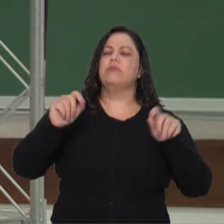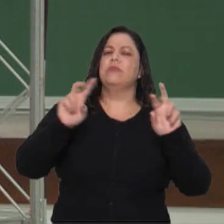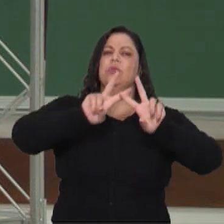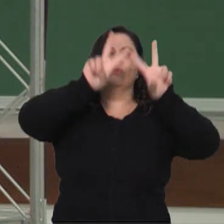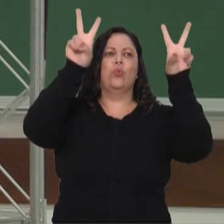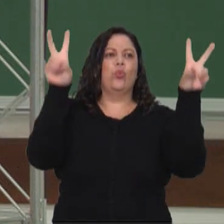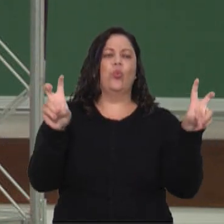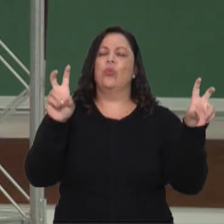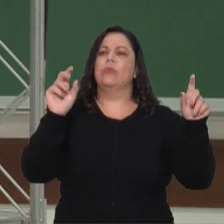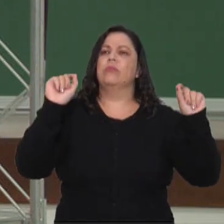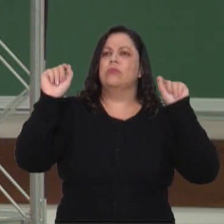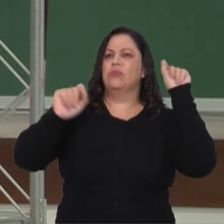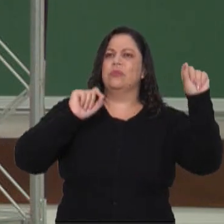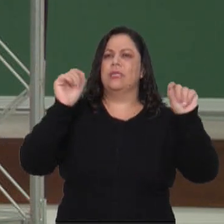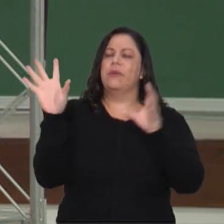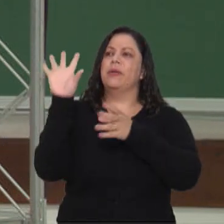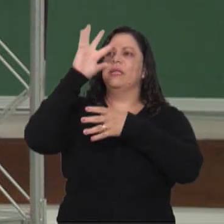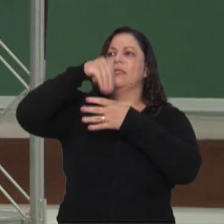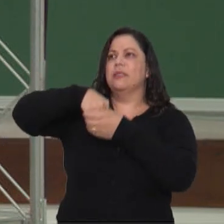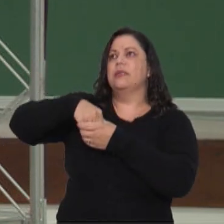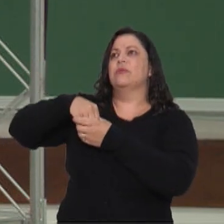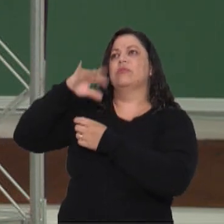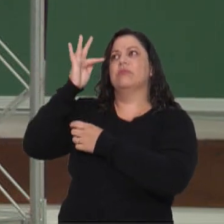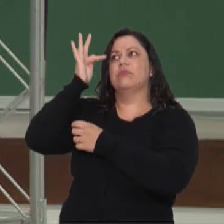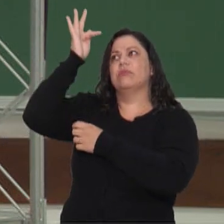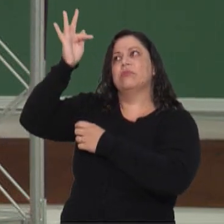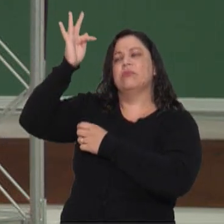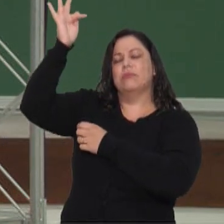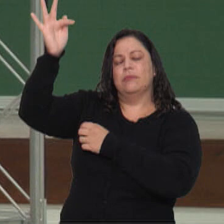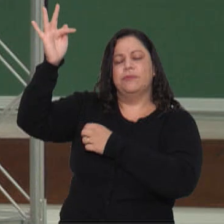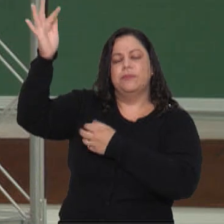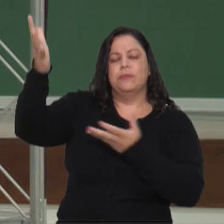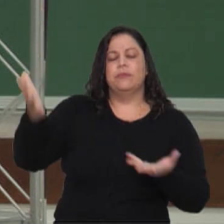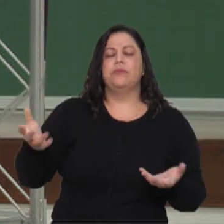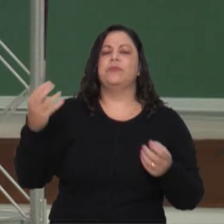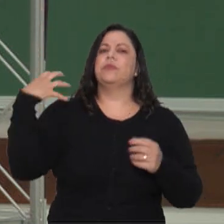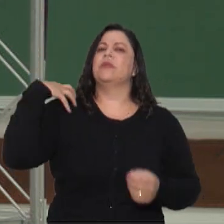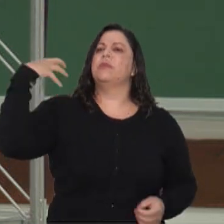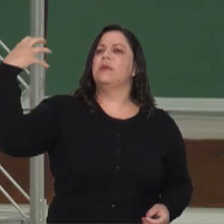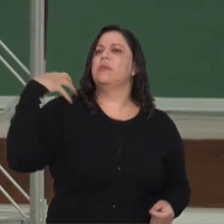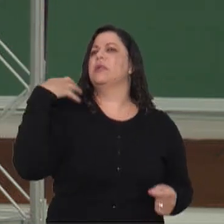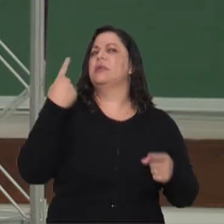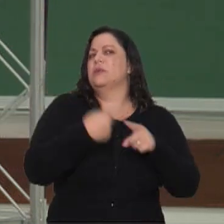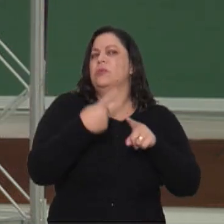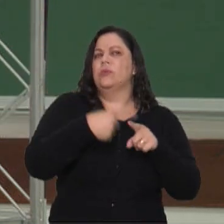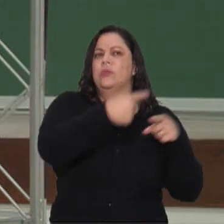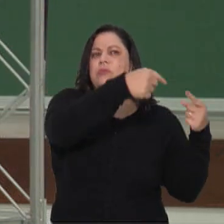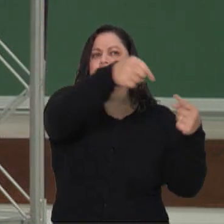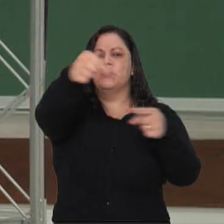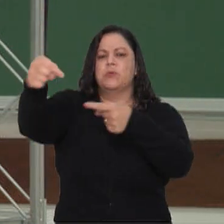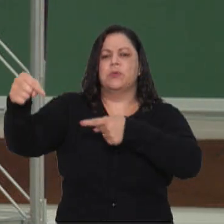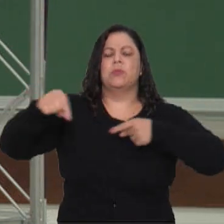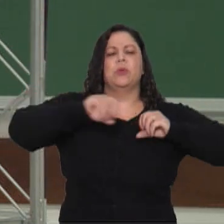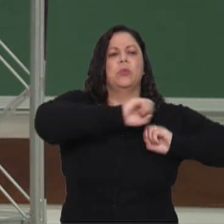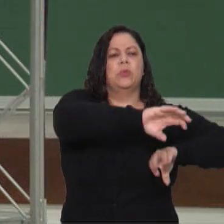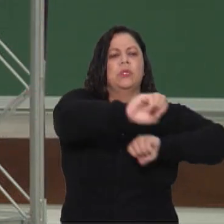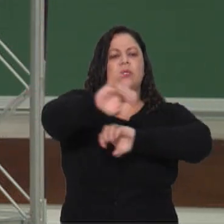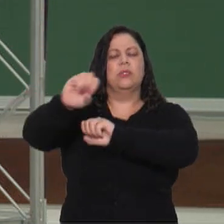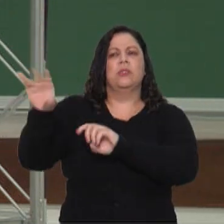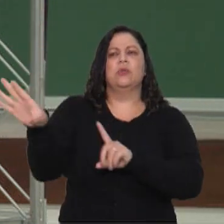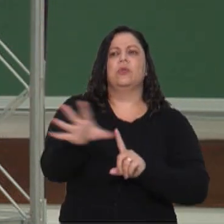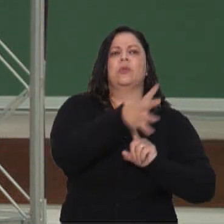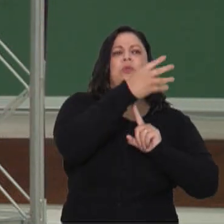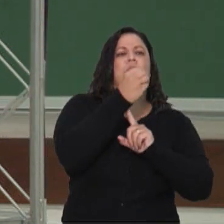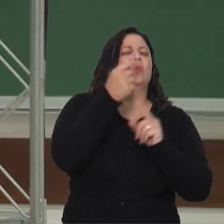tema da filosofia. Para o Platão, por que eu preciso discutir essa educação pela arte? Por que eu preciso discutir se o